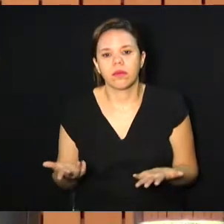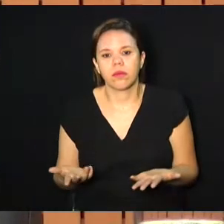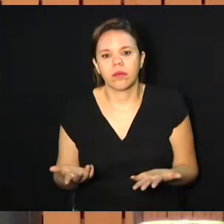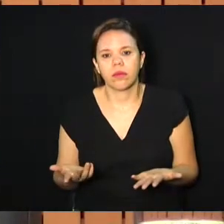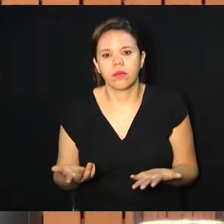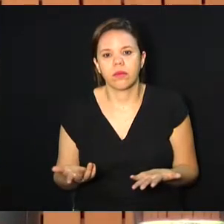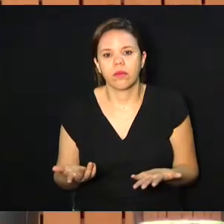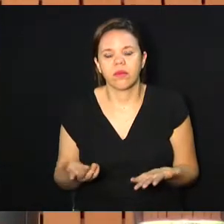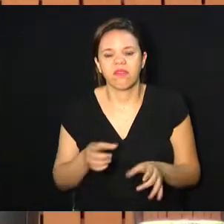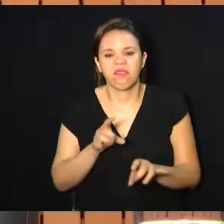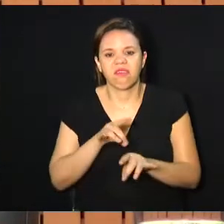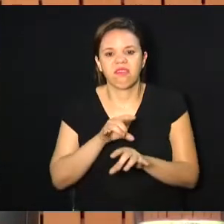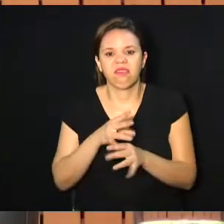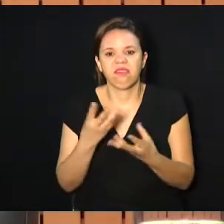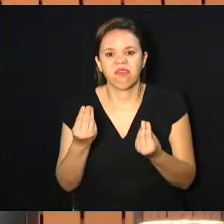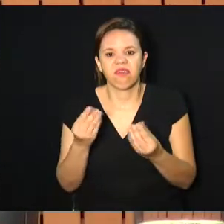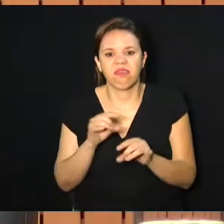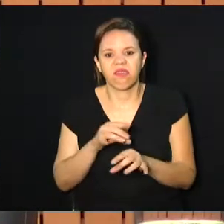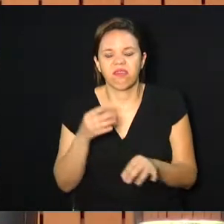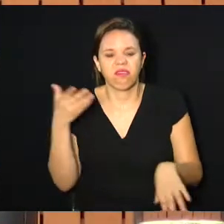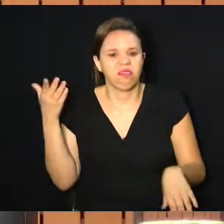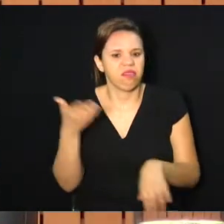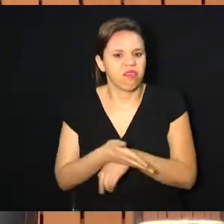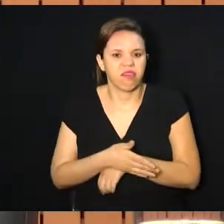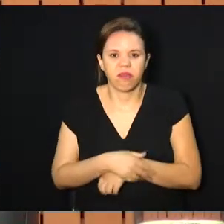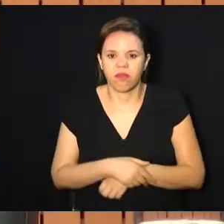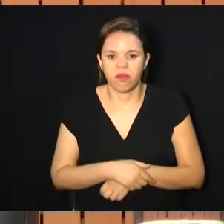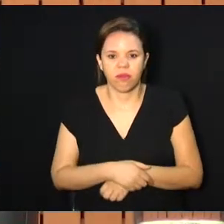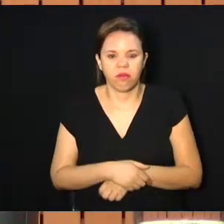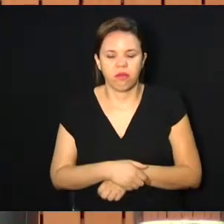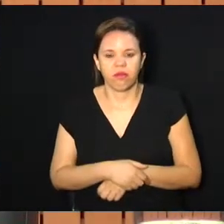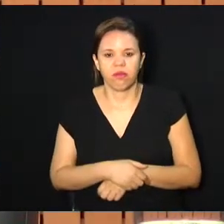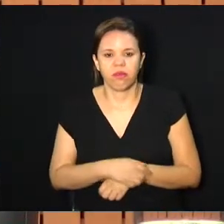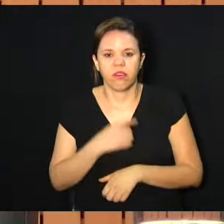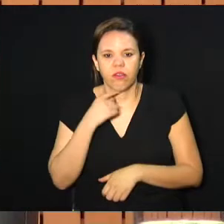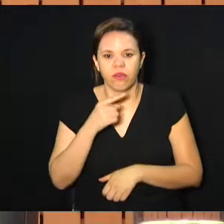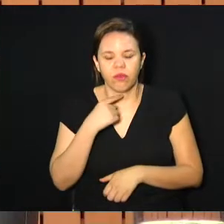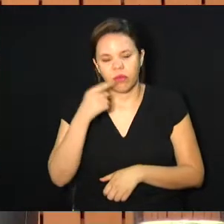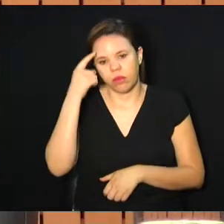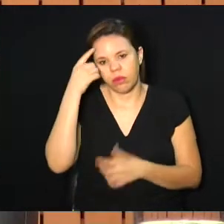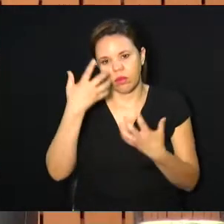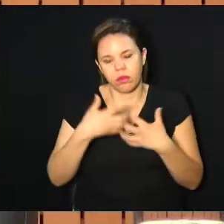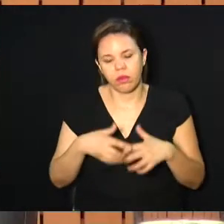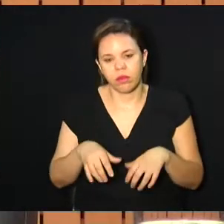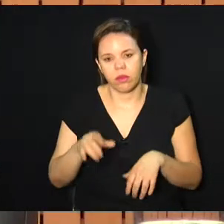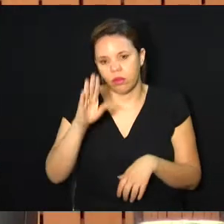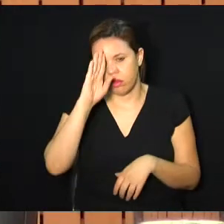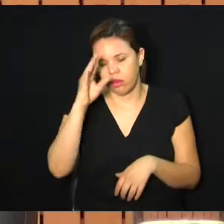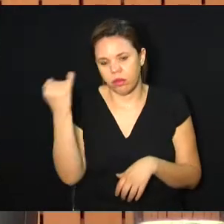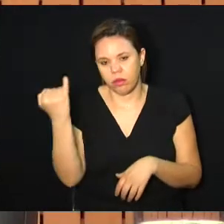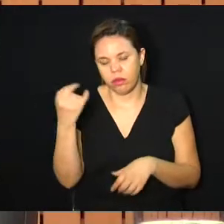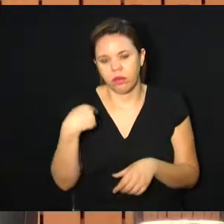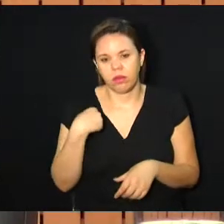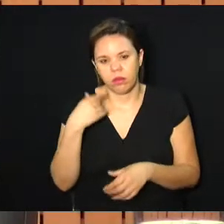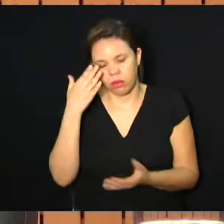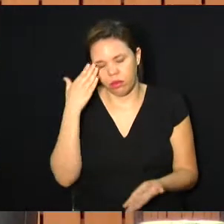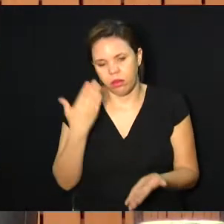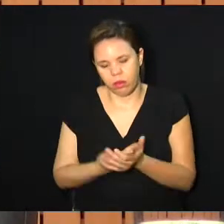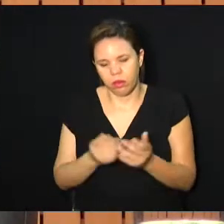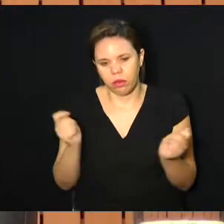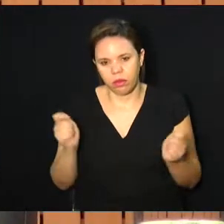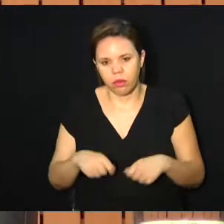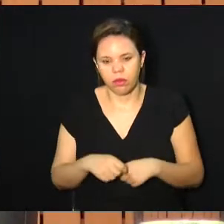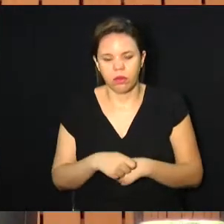muito técnico, não entra nas questões que eu penso ser central. Então, acredito que a gente